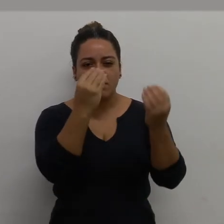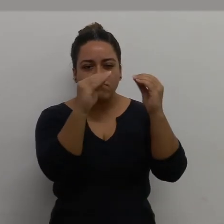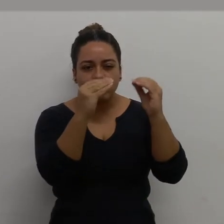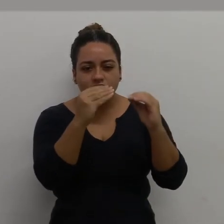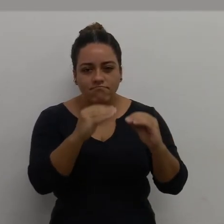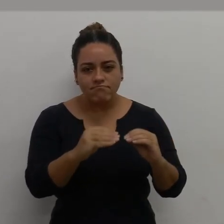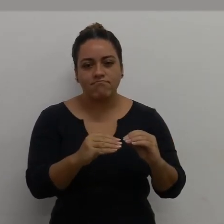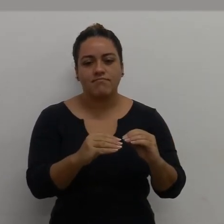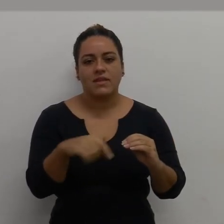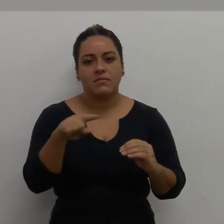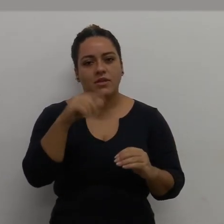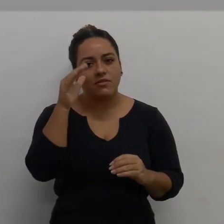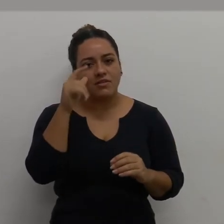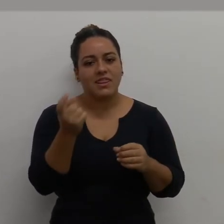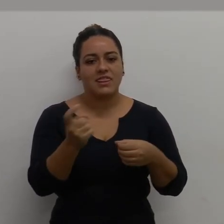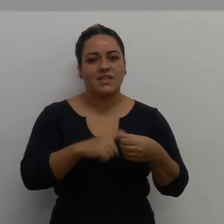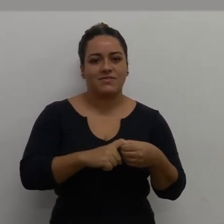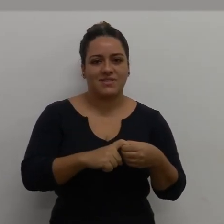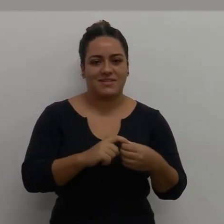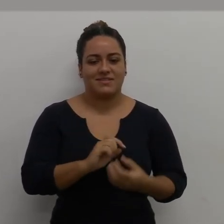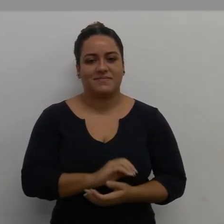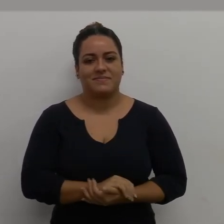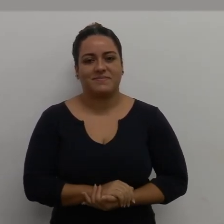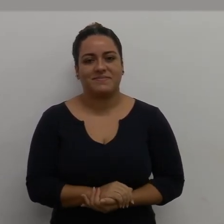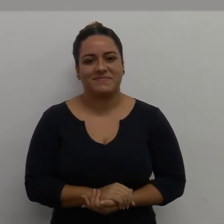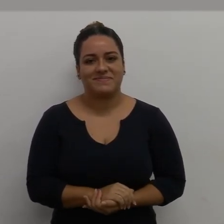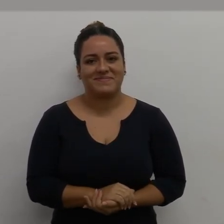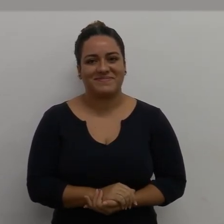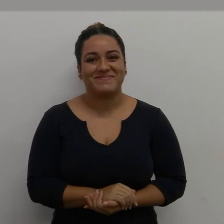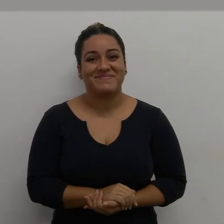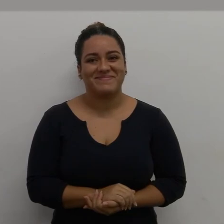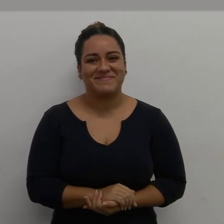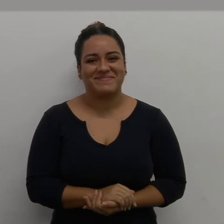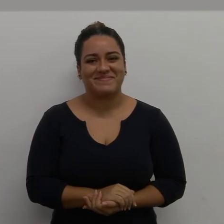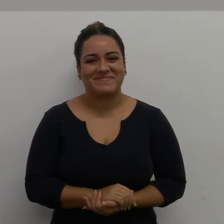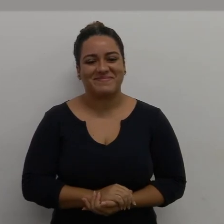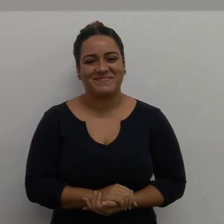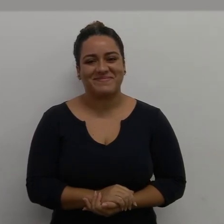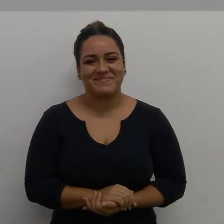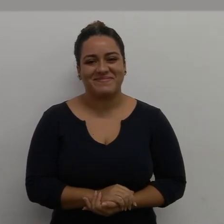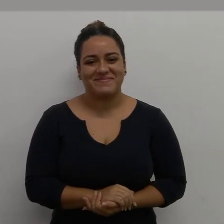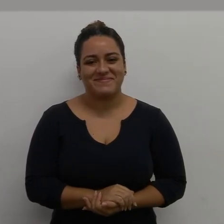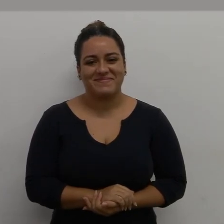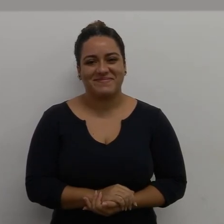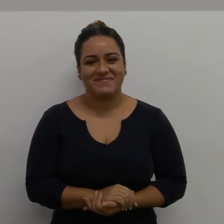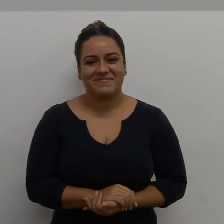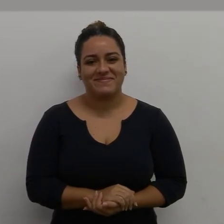aqui esse congelamento aqui da coluna que a gente tinha feito, nenhuma, ok?